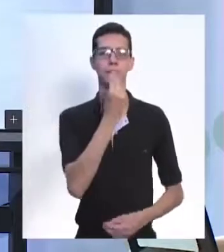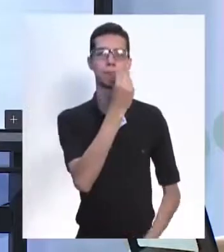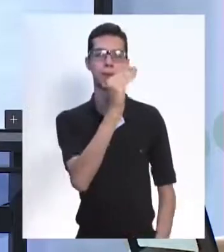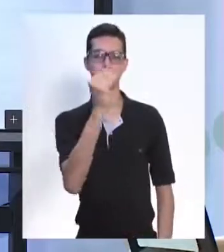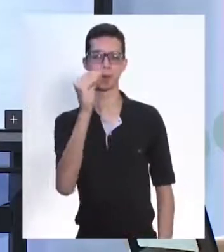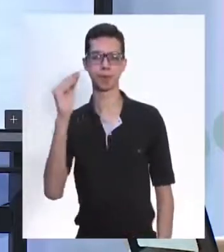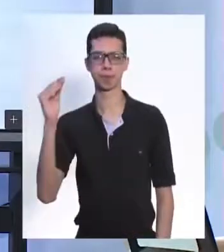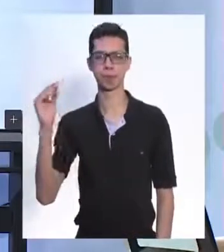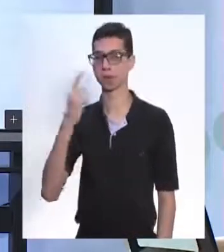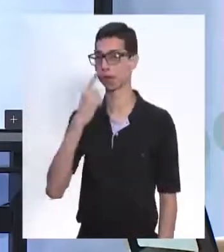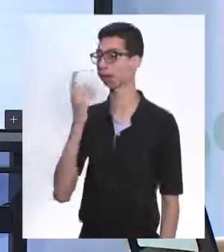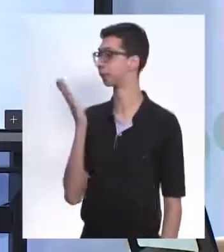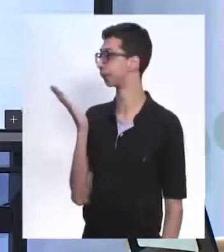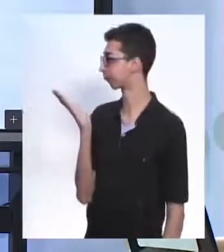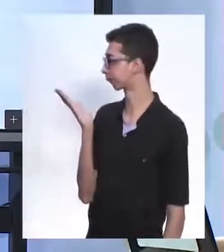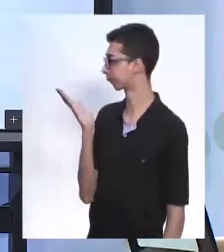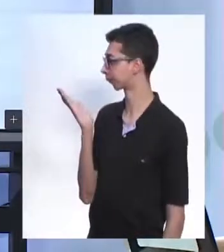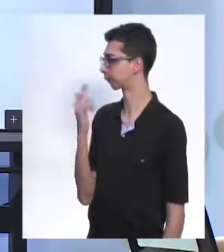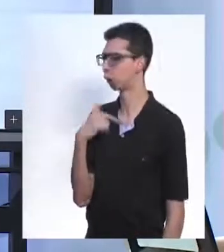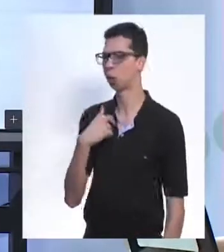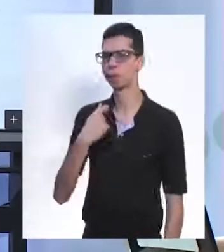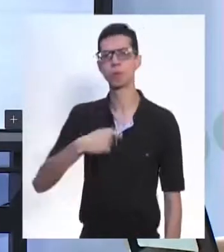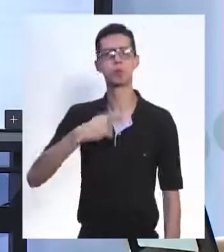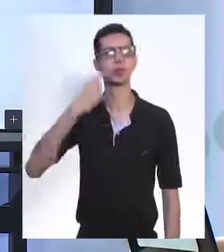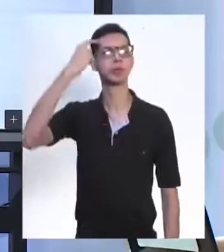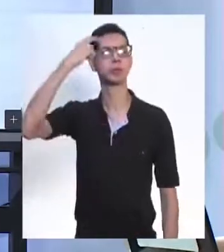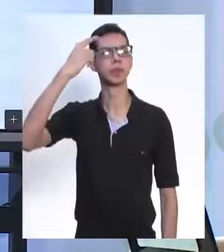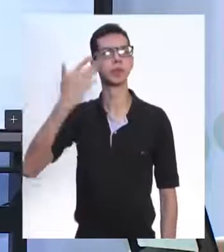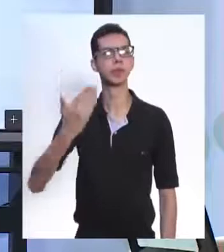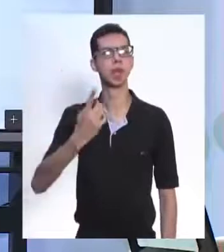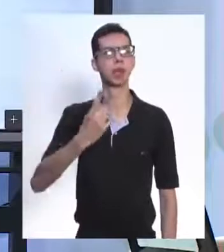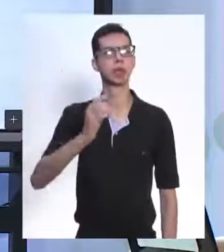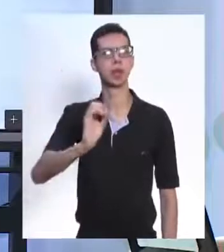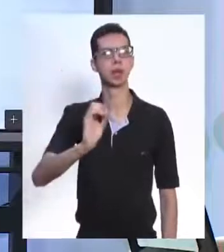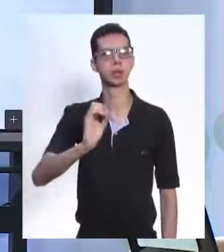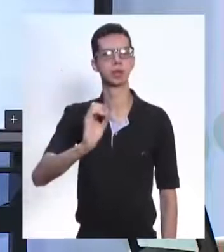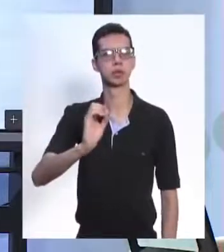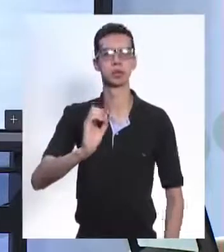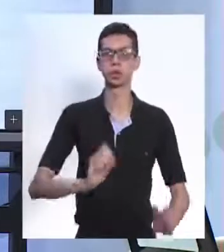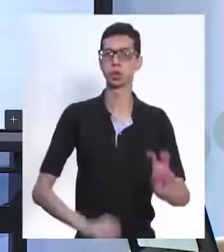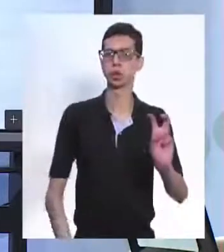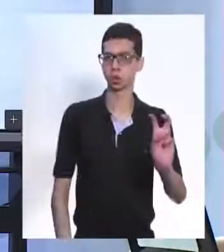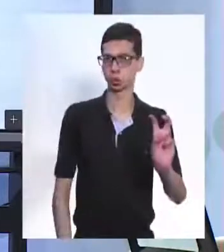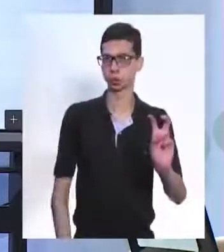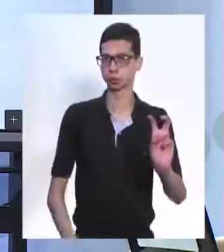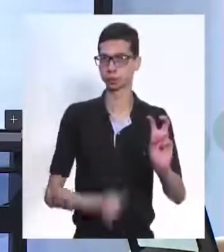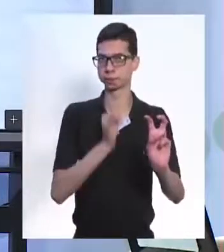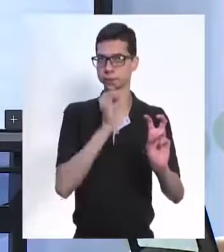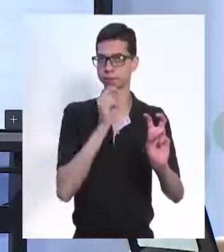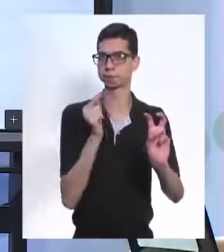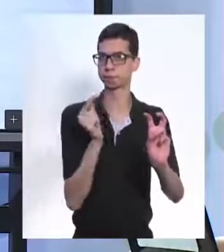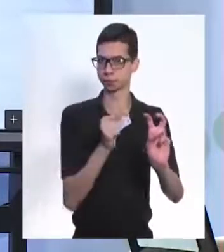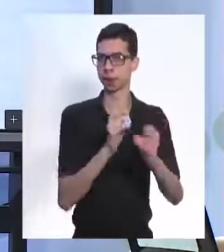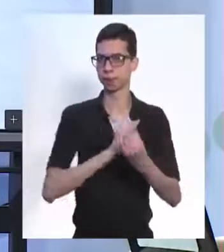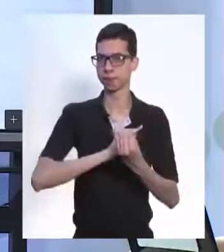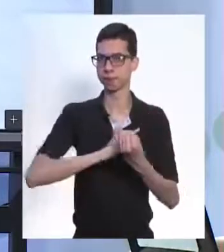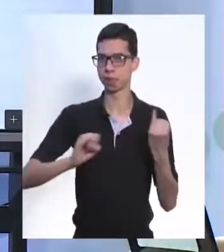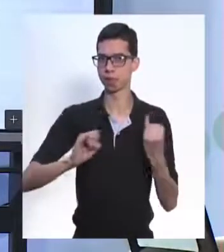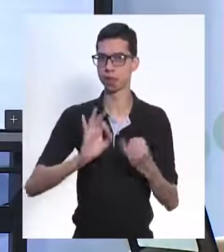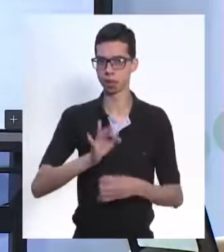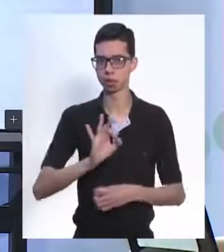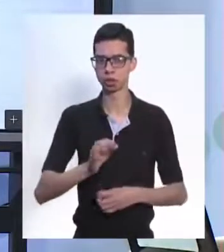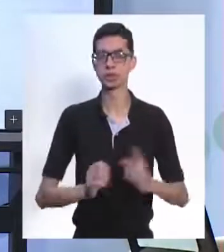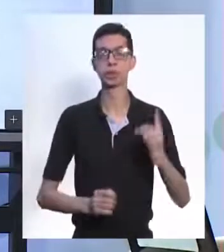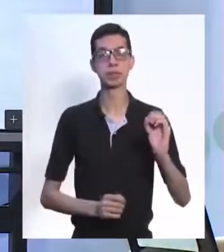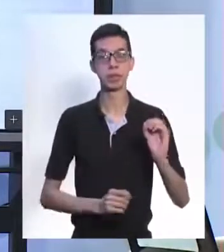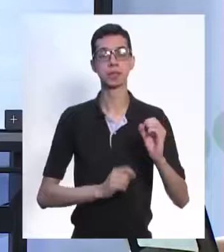seguinte forma. Então, eu tenho que pensar, o 10 para o 5 é a metade, né? Né, Ale? Sim. Então, é dividir